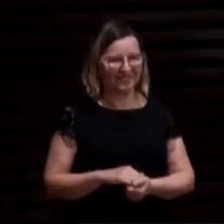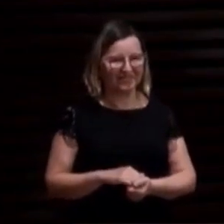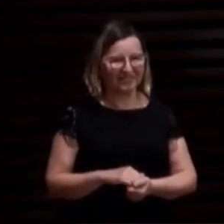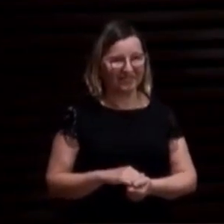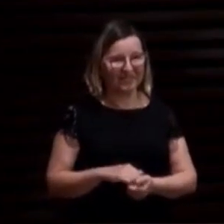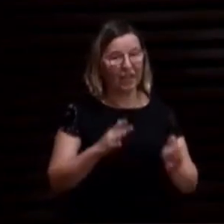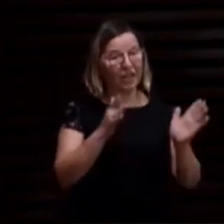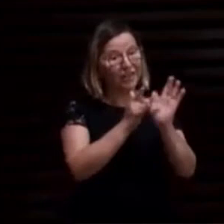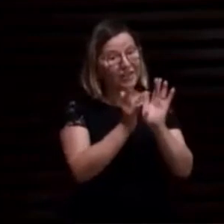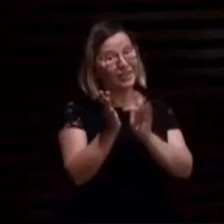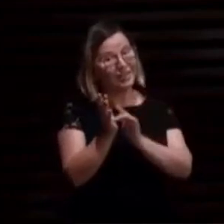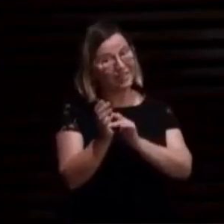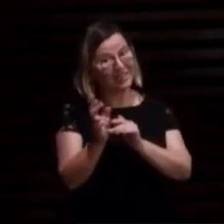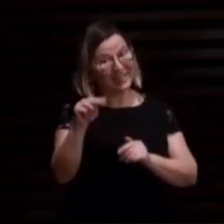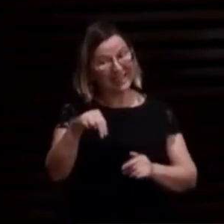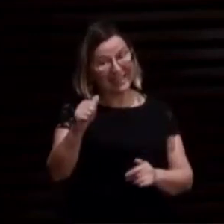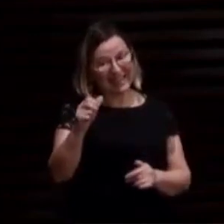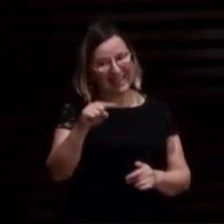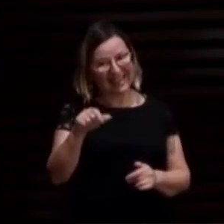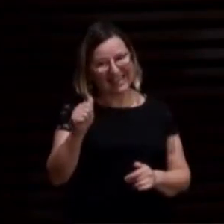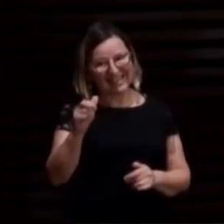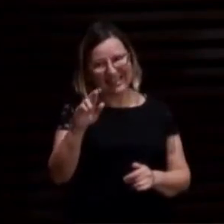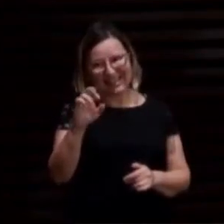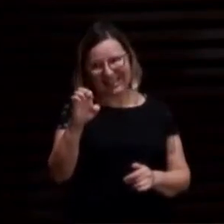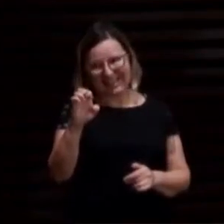Jesus o Nazareno. Sou eu.